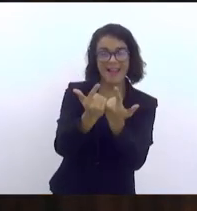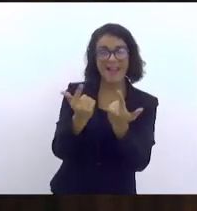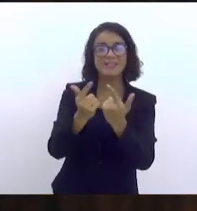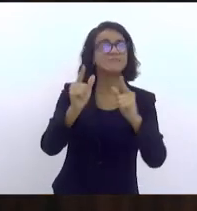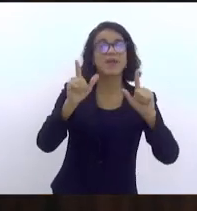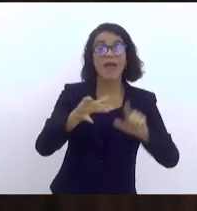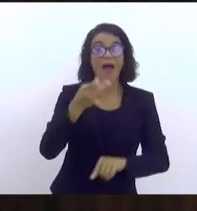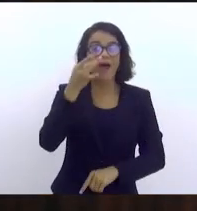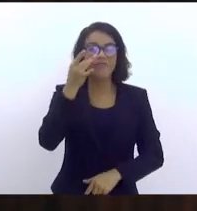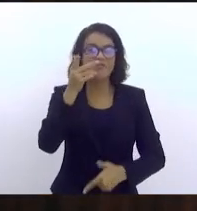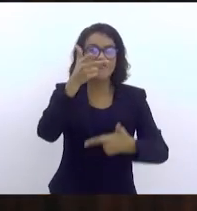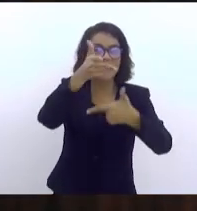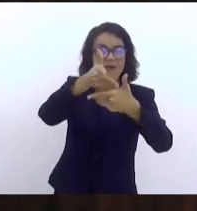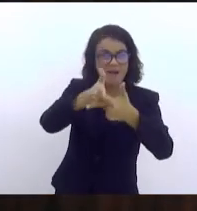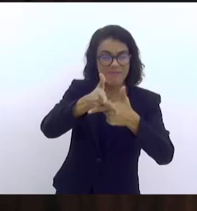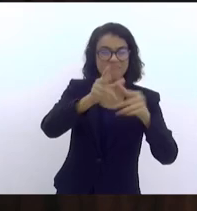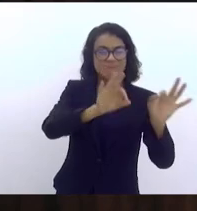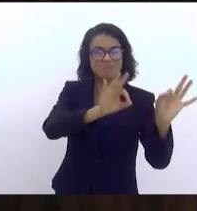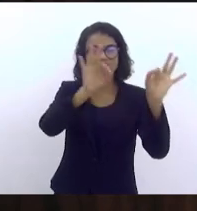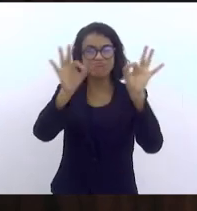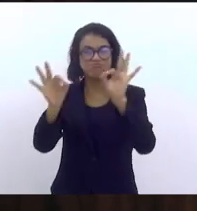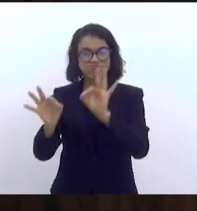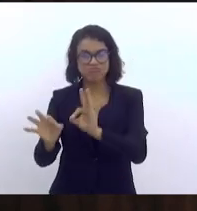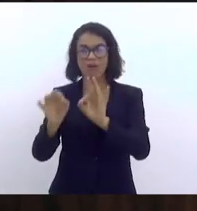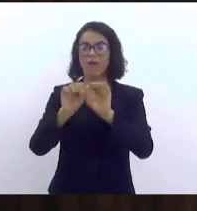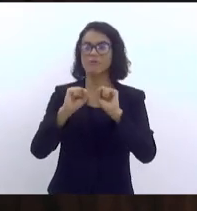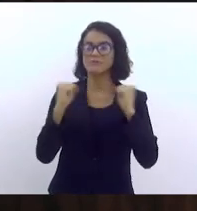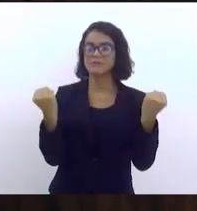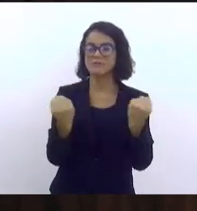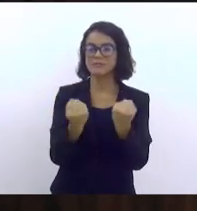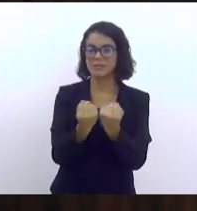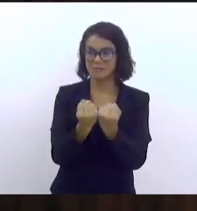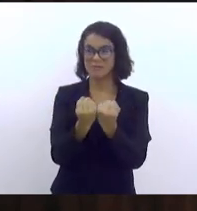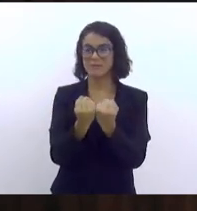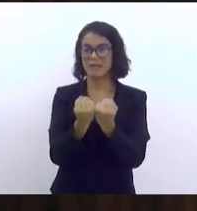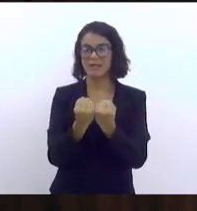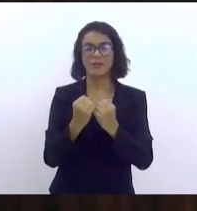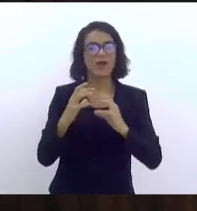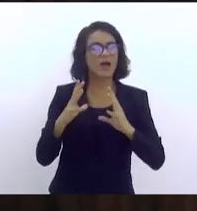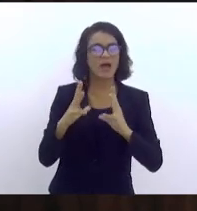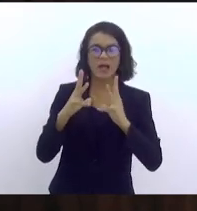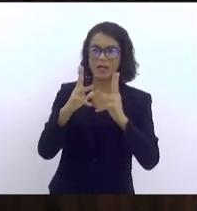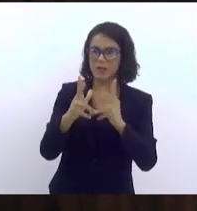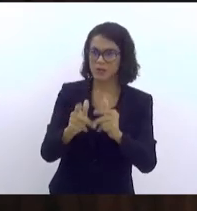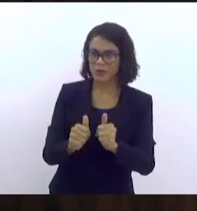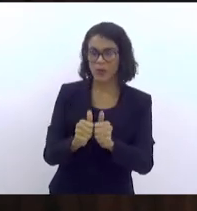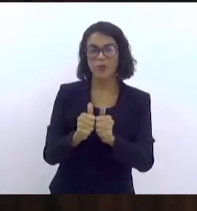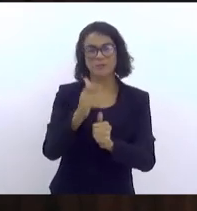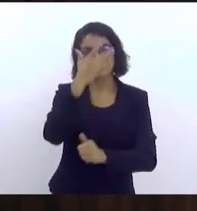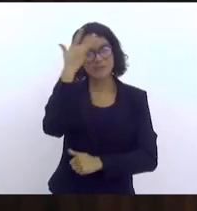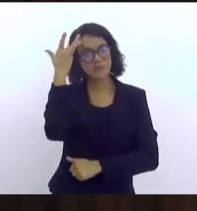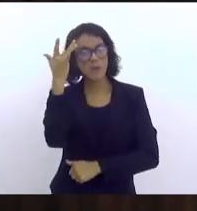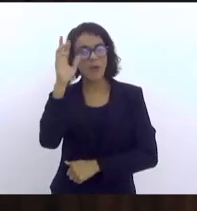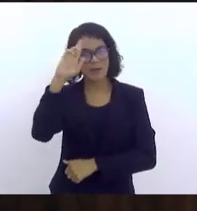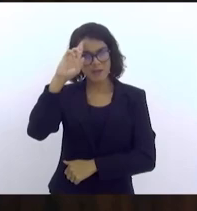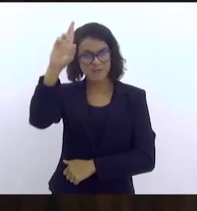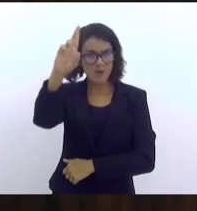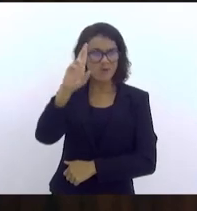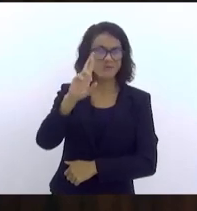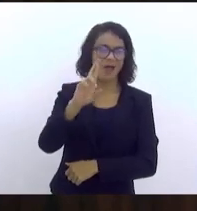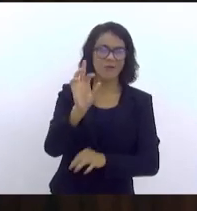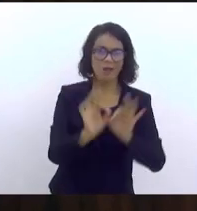ao vivo esse nosso seminário a todos cerimonial da casa